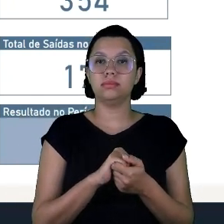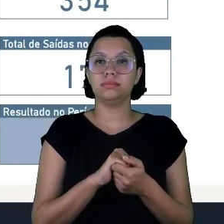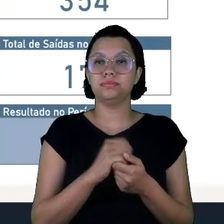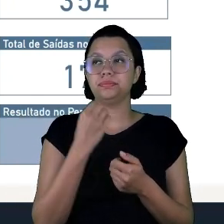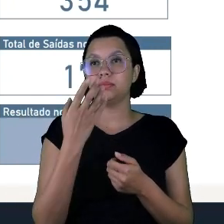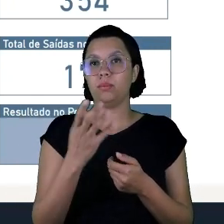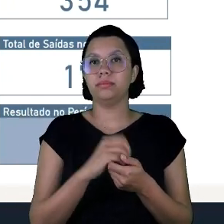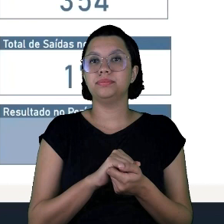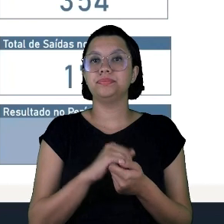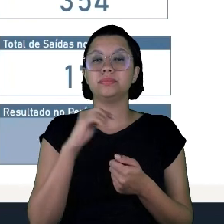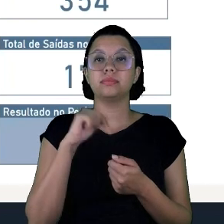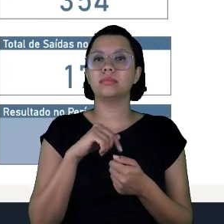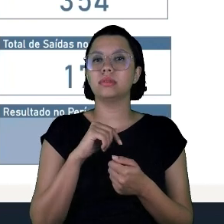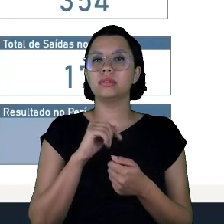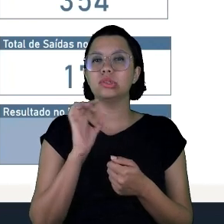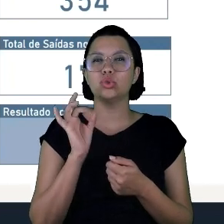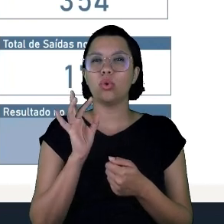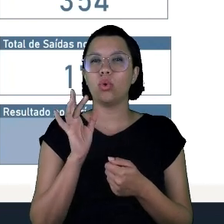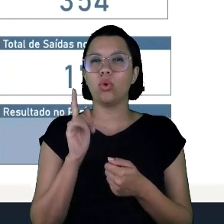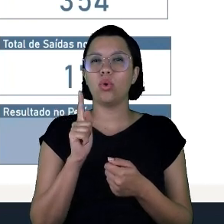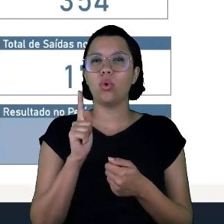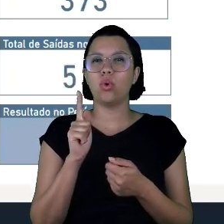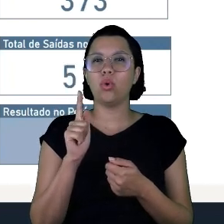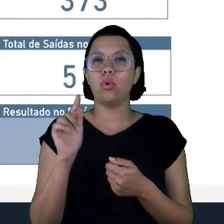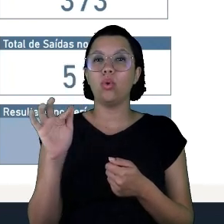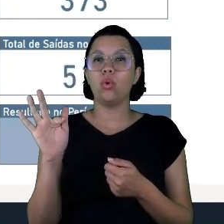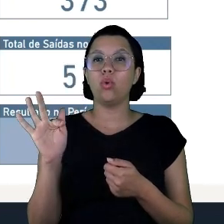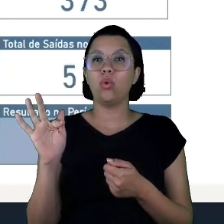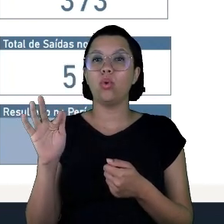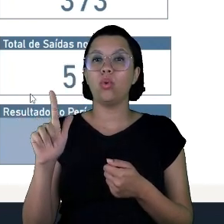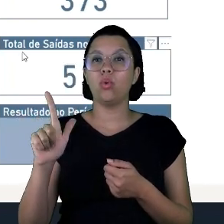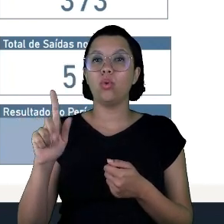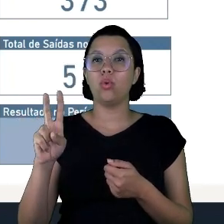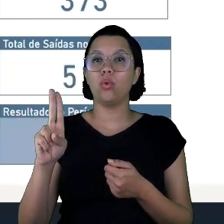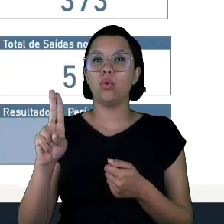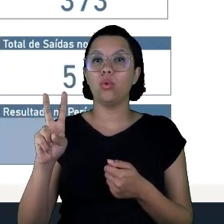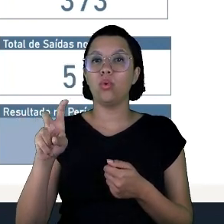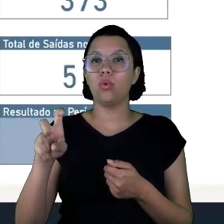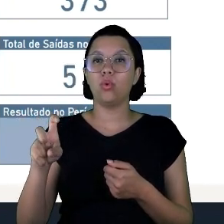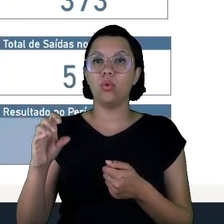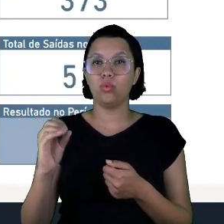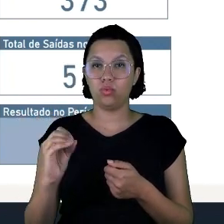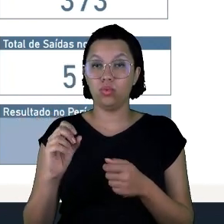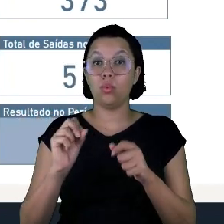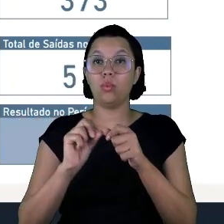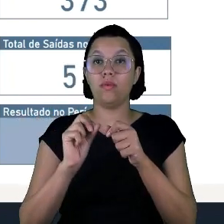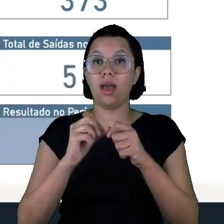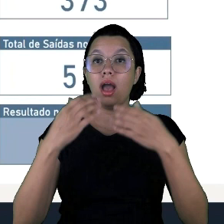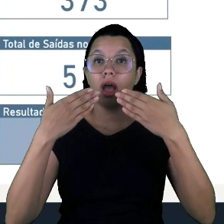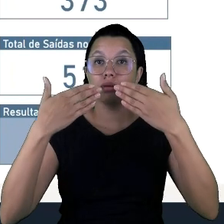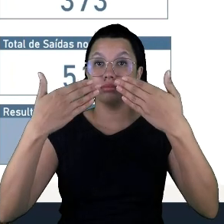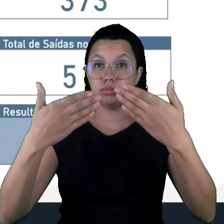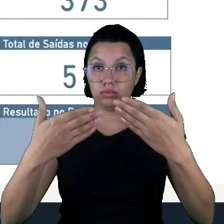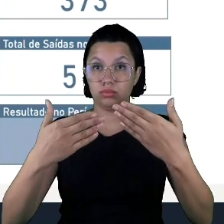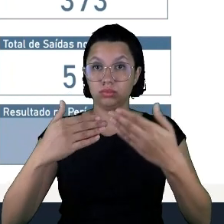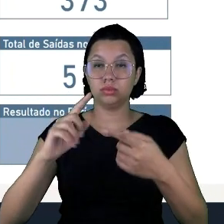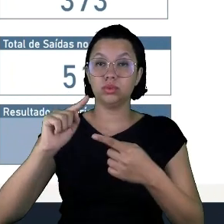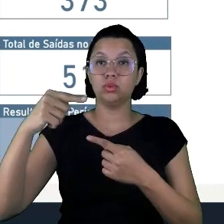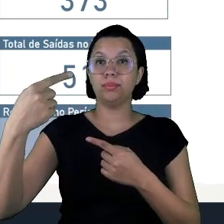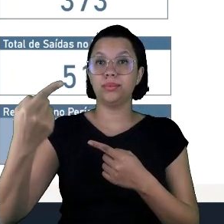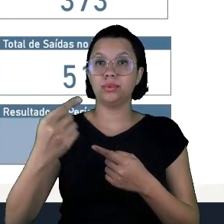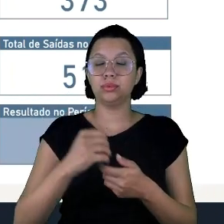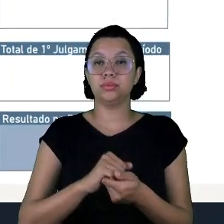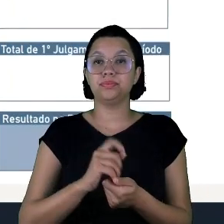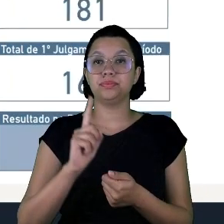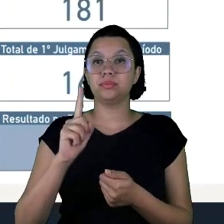Depois, bom, aí esse daqui é só um fluxo, né, que faz esse demonstrativo.